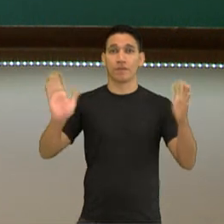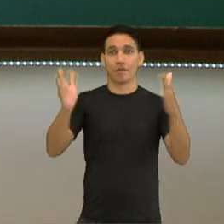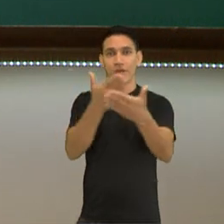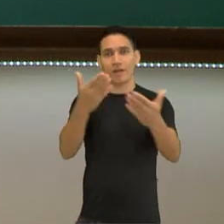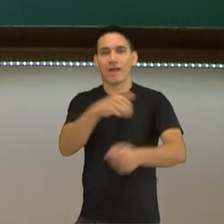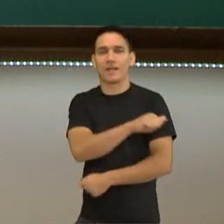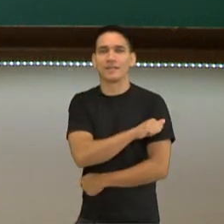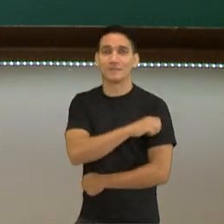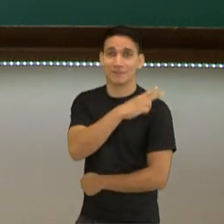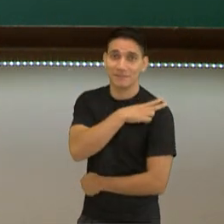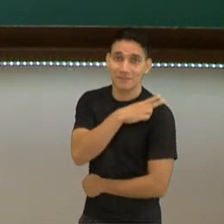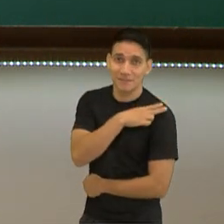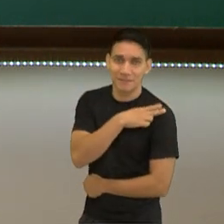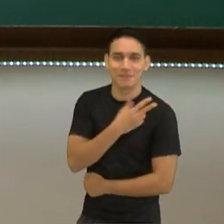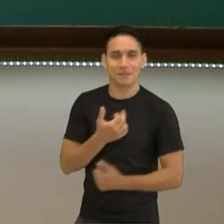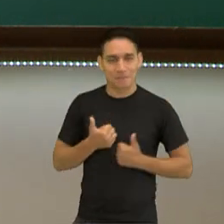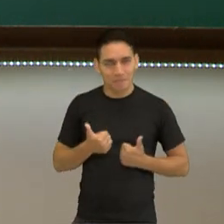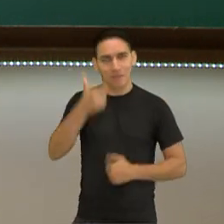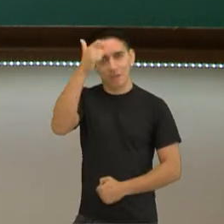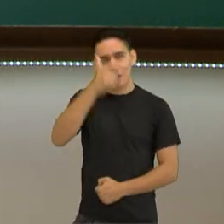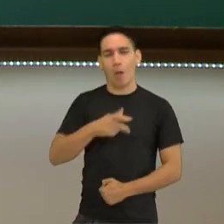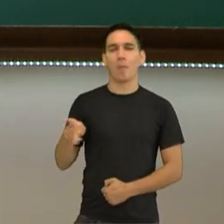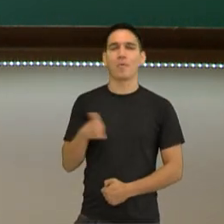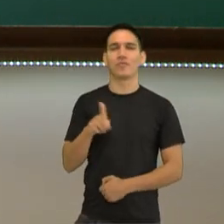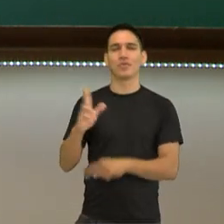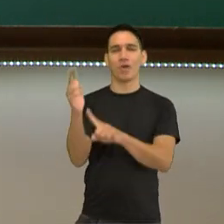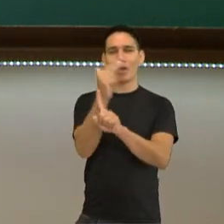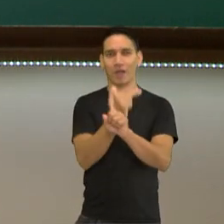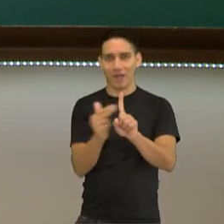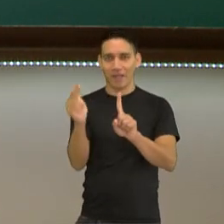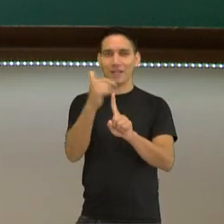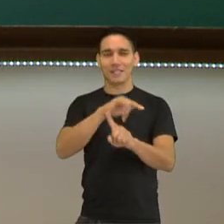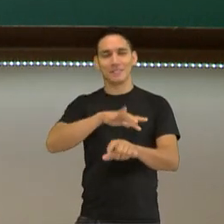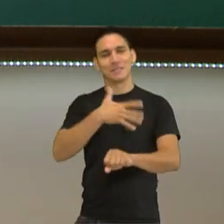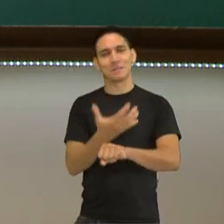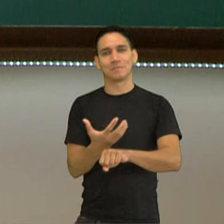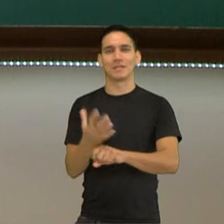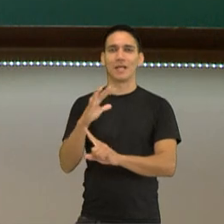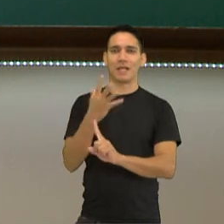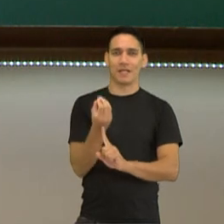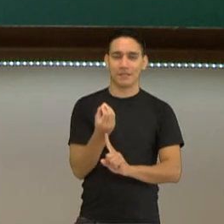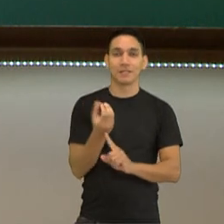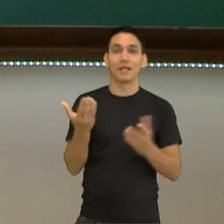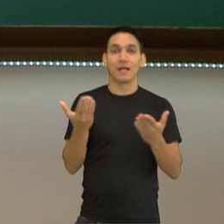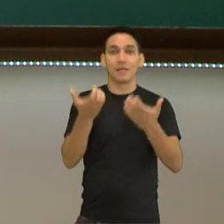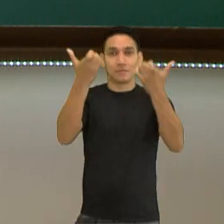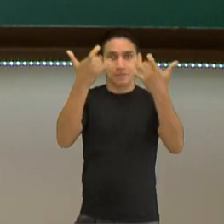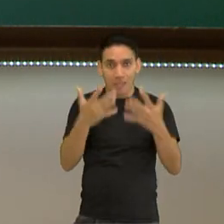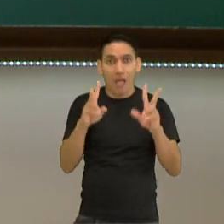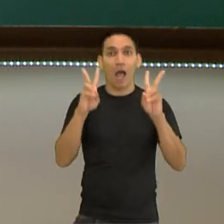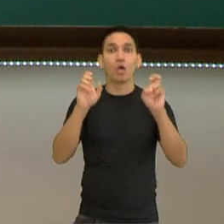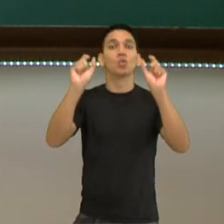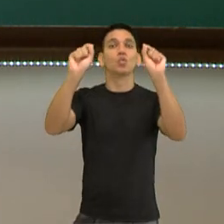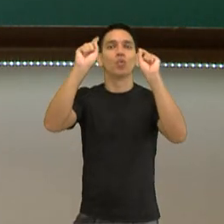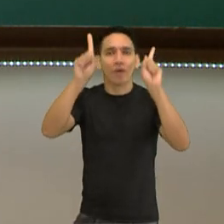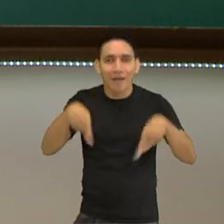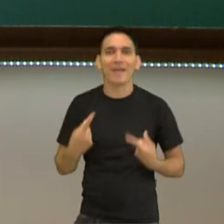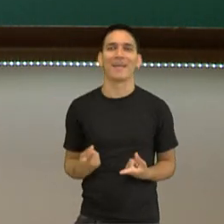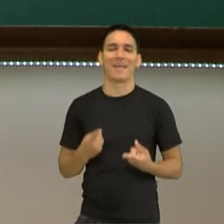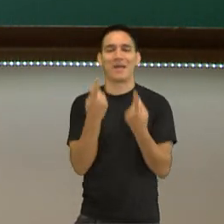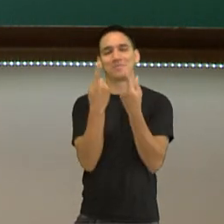Olá, estudantes da segunda série do Ensino Médio, eu sou o professor José Carlos Queller, da disciplina de Arte, e hoje vamos falar